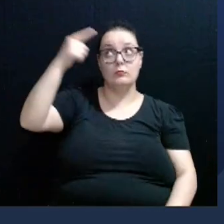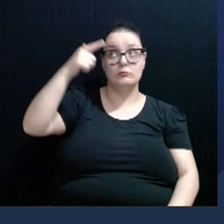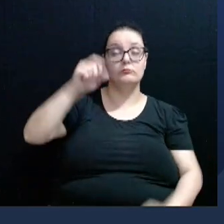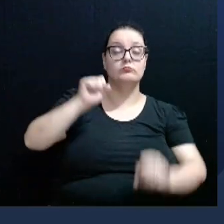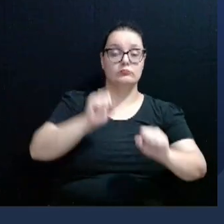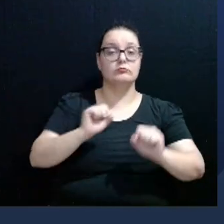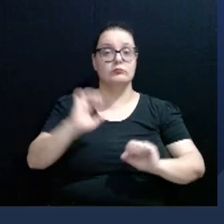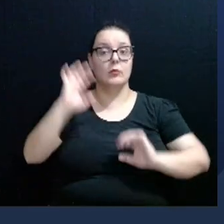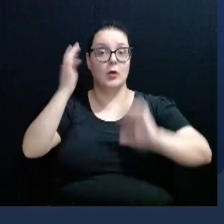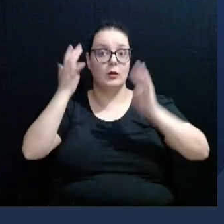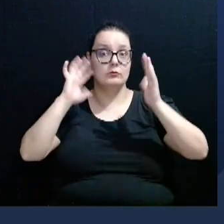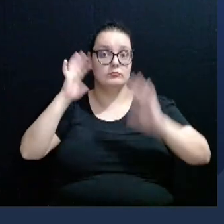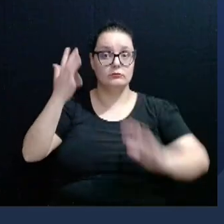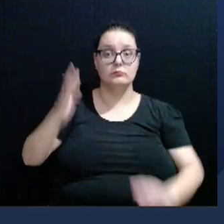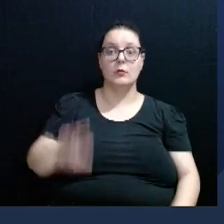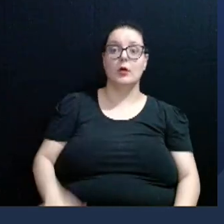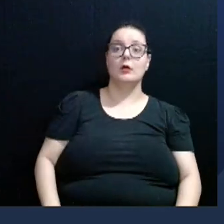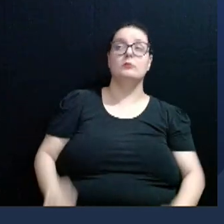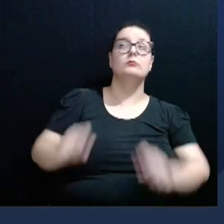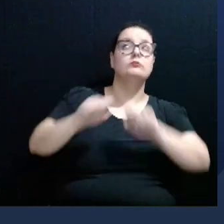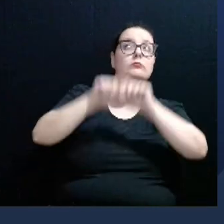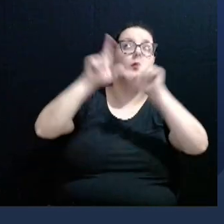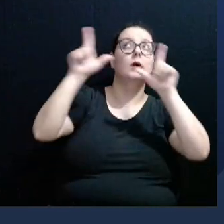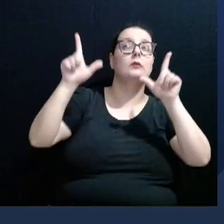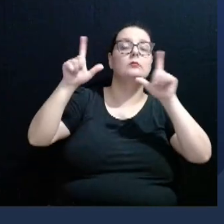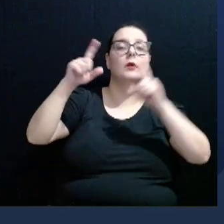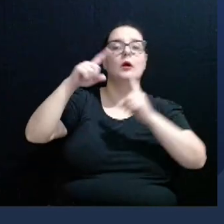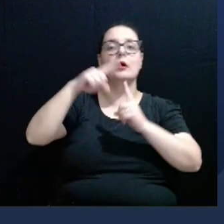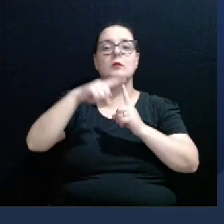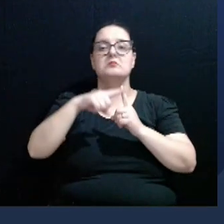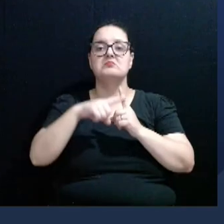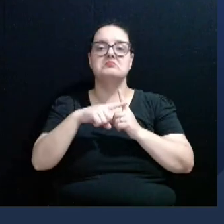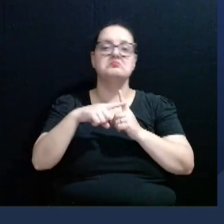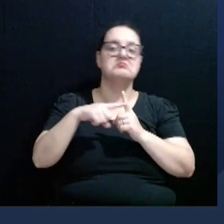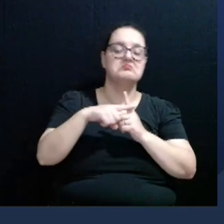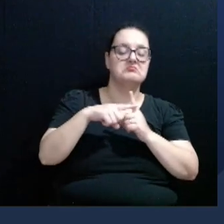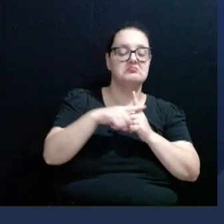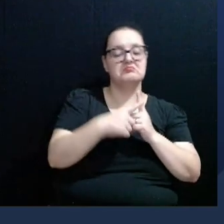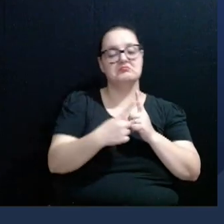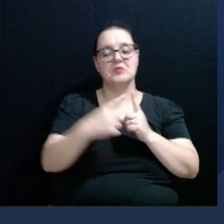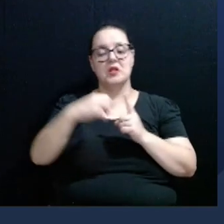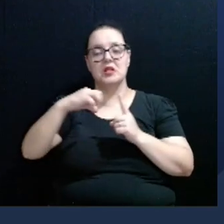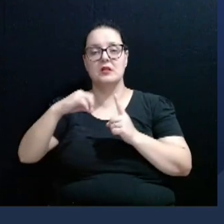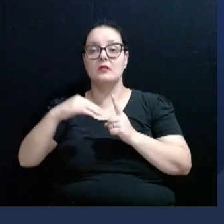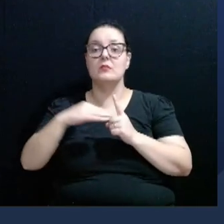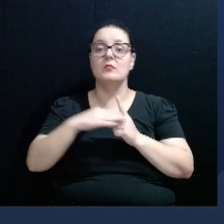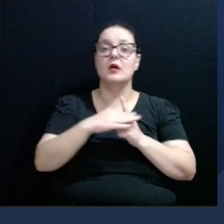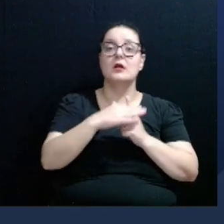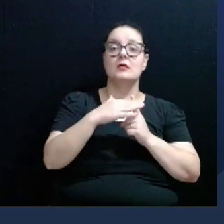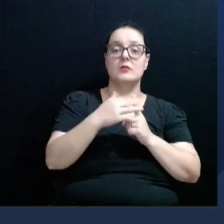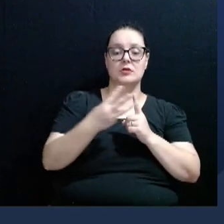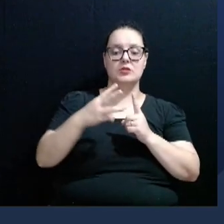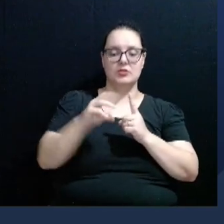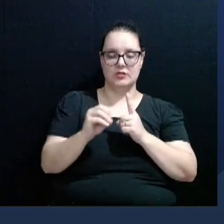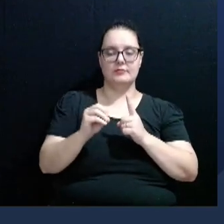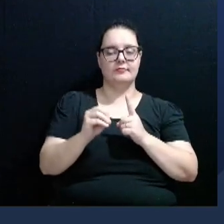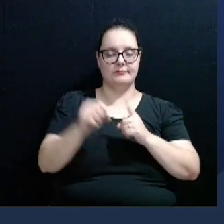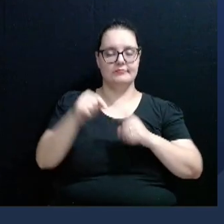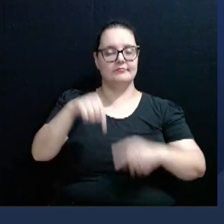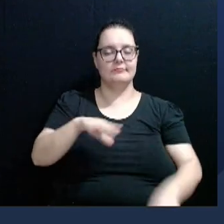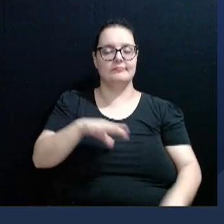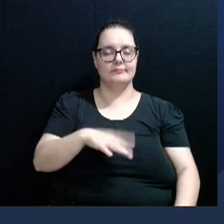pela manhãzinha e a temperatura deve ficar entre a mínima de 19 e a máxima de 30 graus na nossa